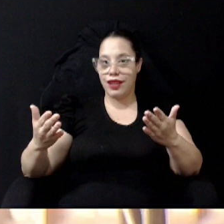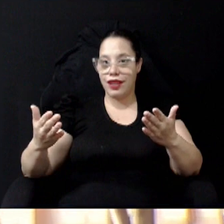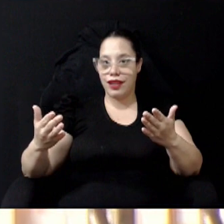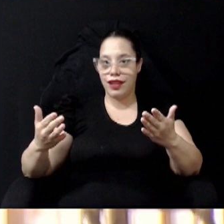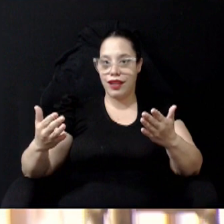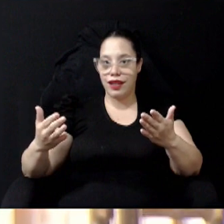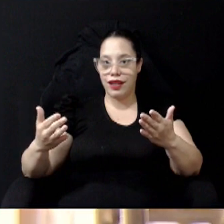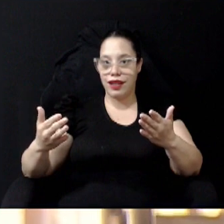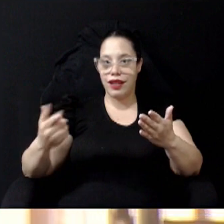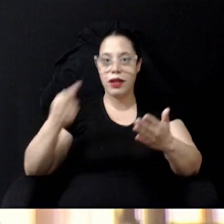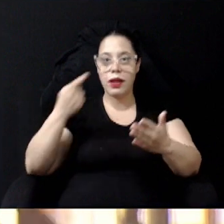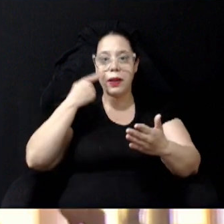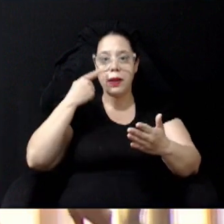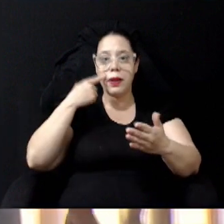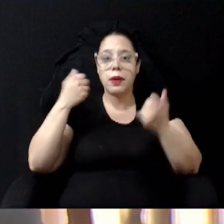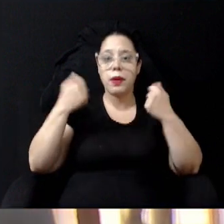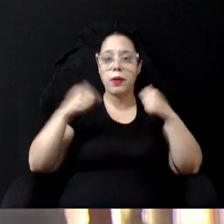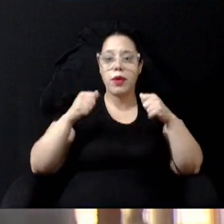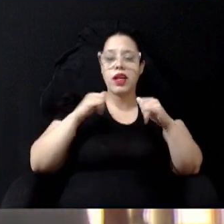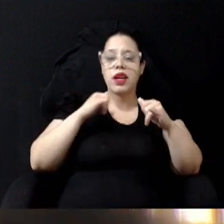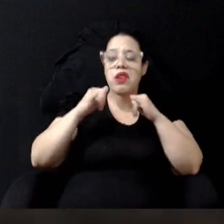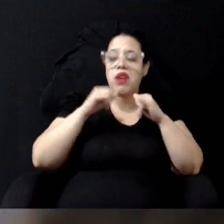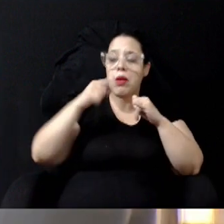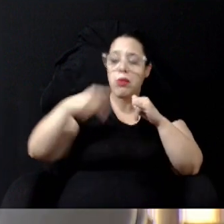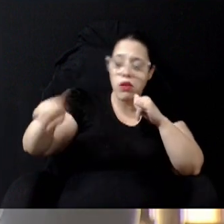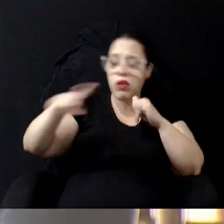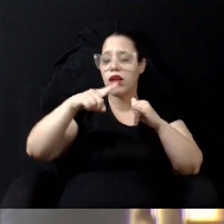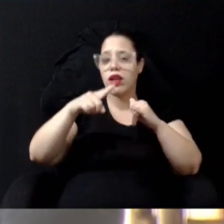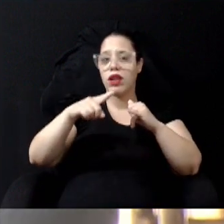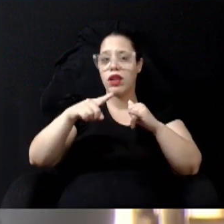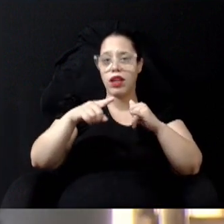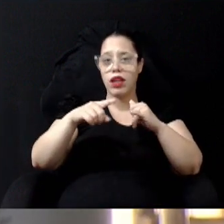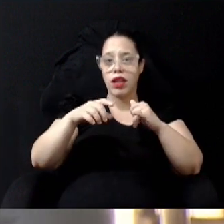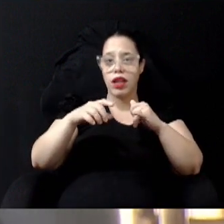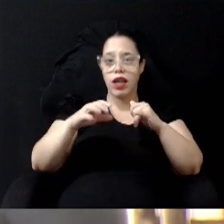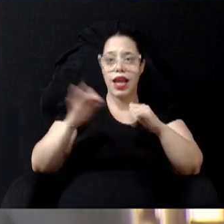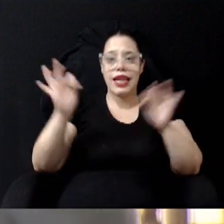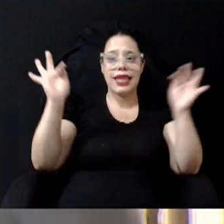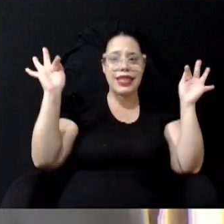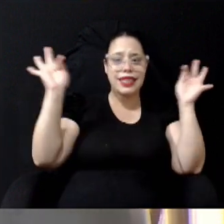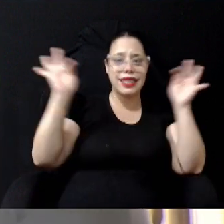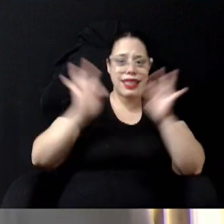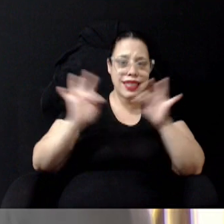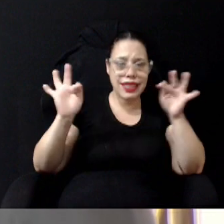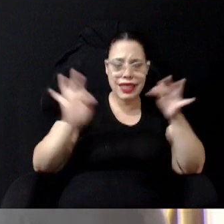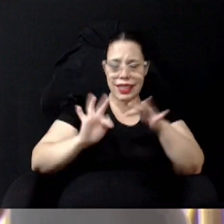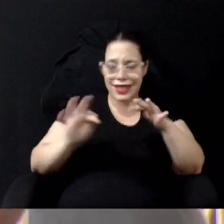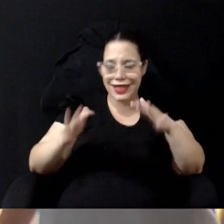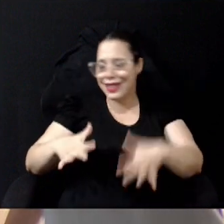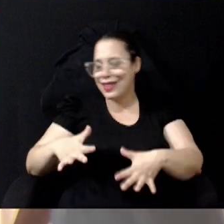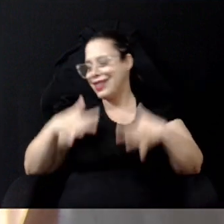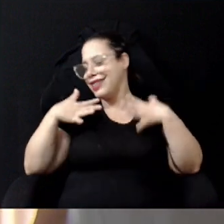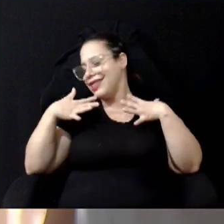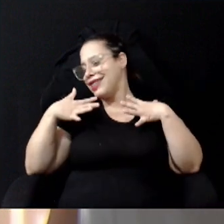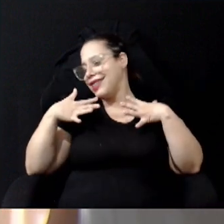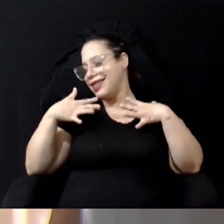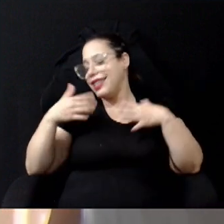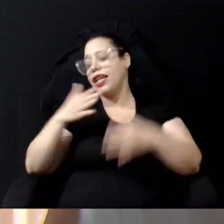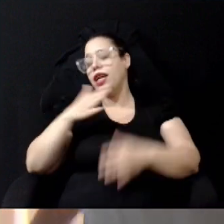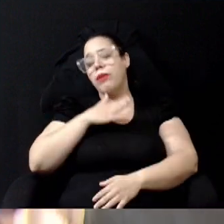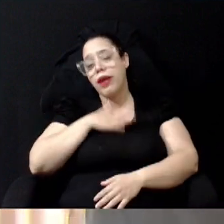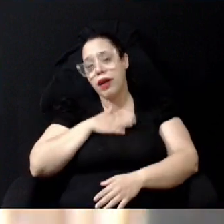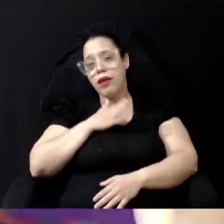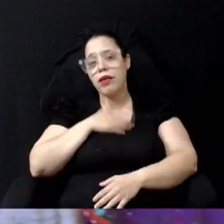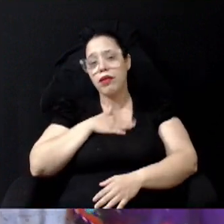Olha, eu preciso falar para vocês dessa grande felicidade, dessa grande alegria que é para mim,